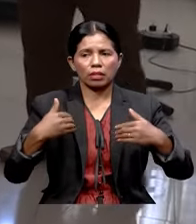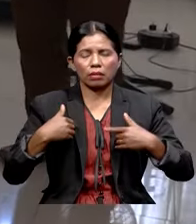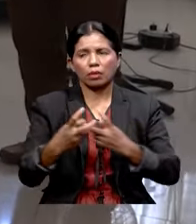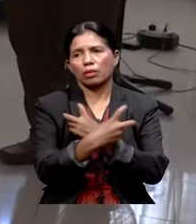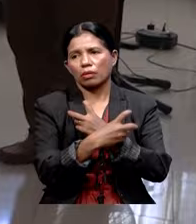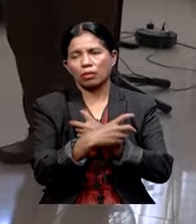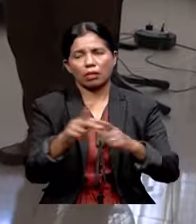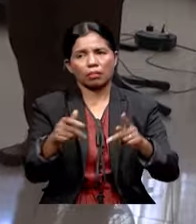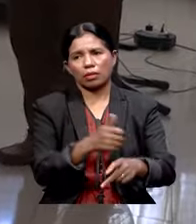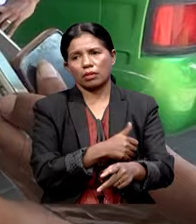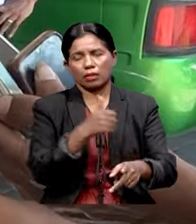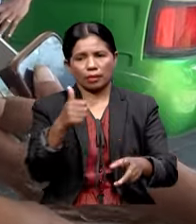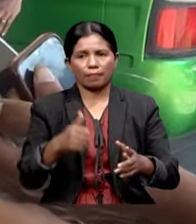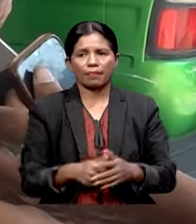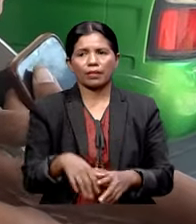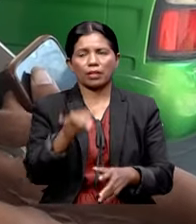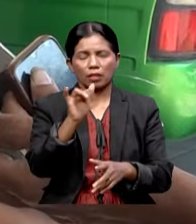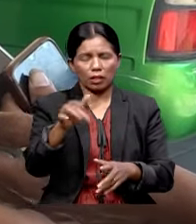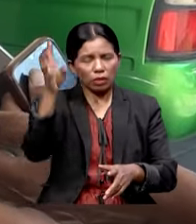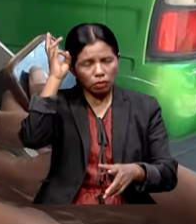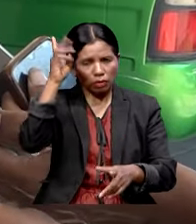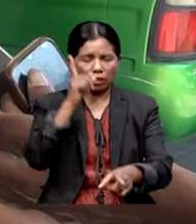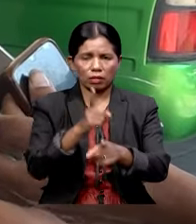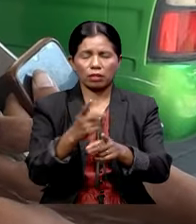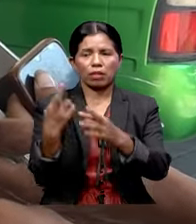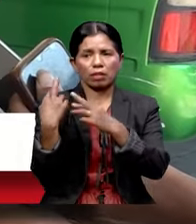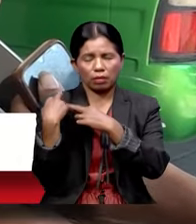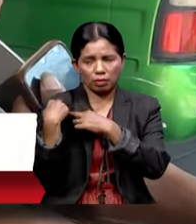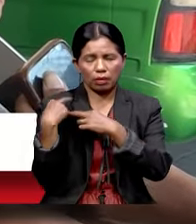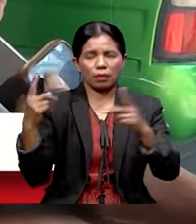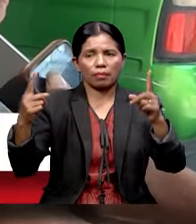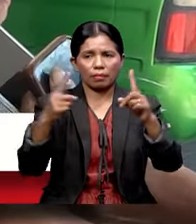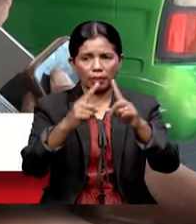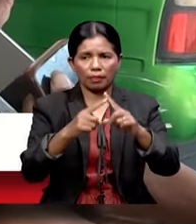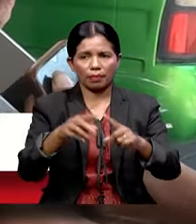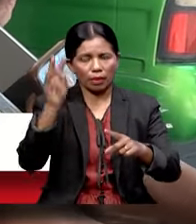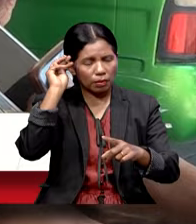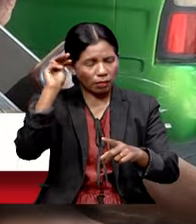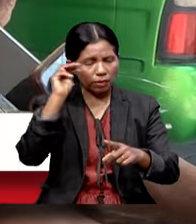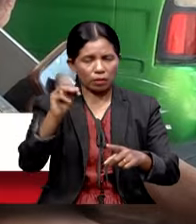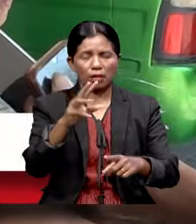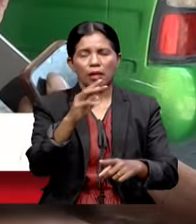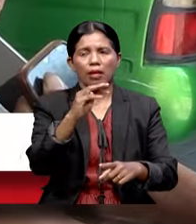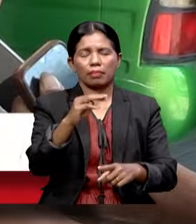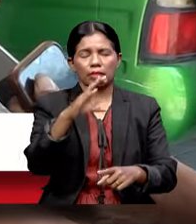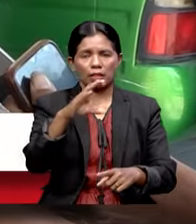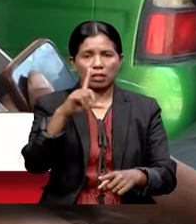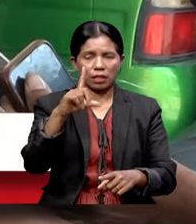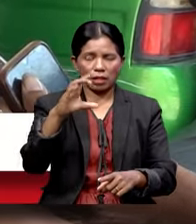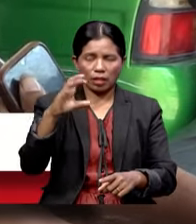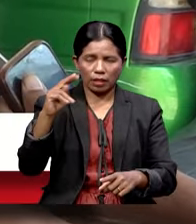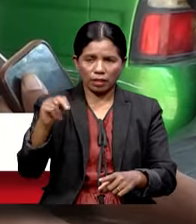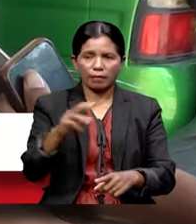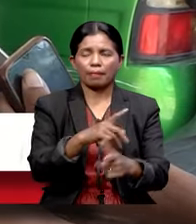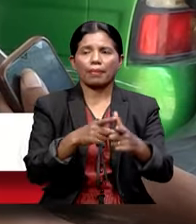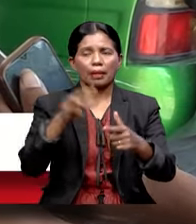saudoso sirbalo sim te preocupa tu tebes e né responsabilidade ba Ministério dos Combatentes da Libertação, nós Ministério